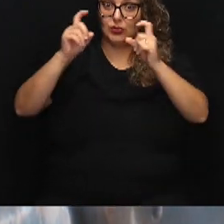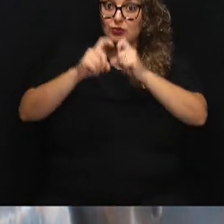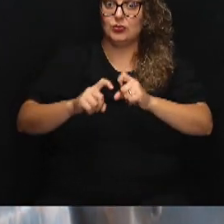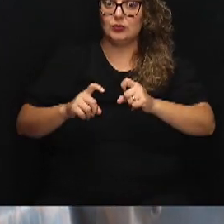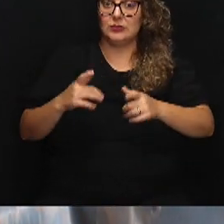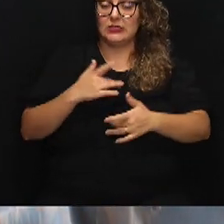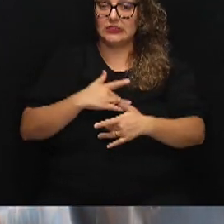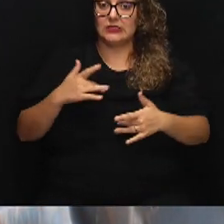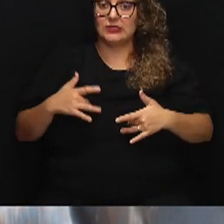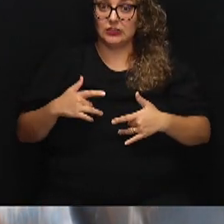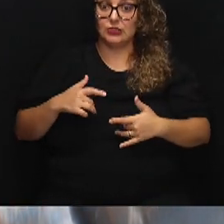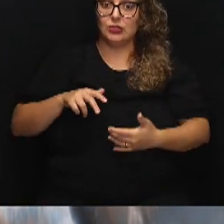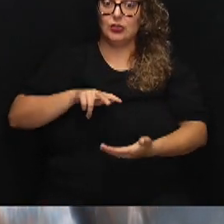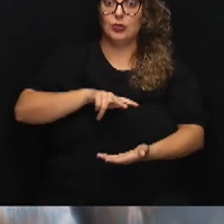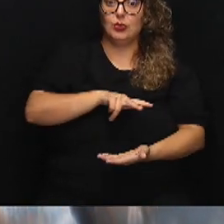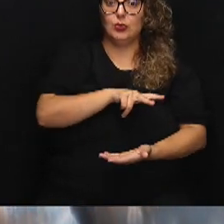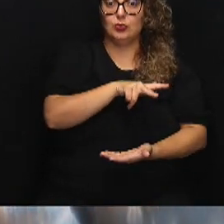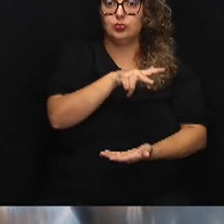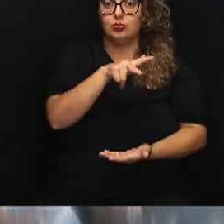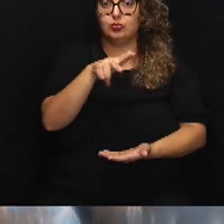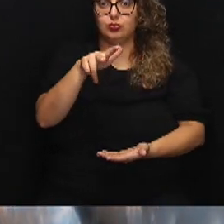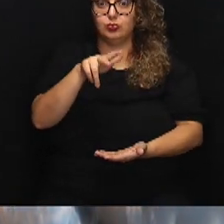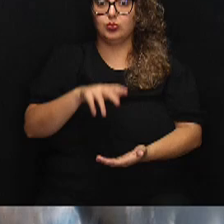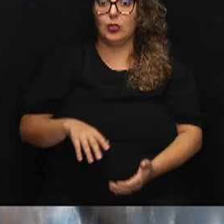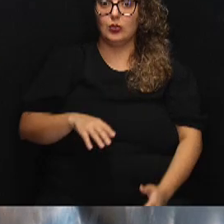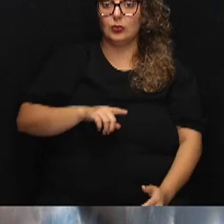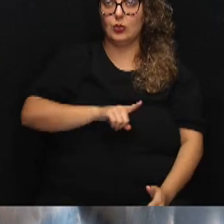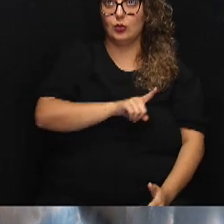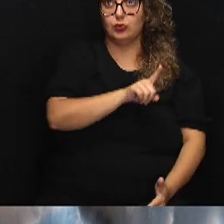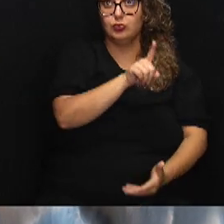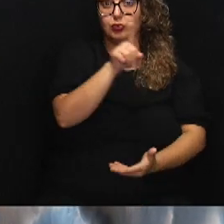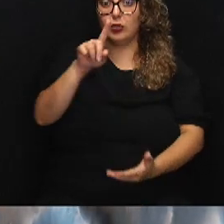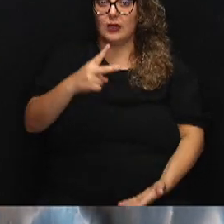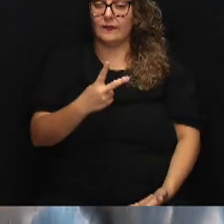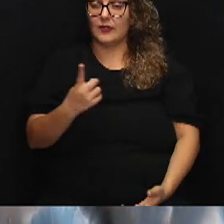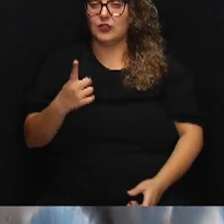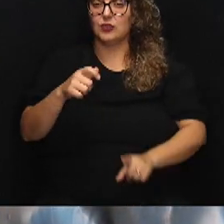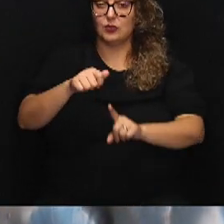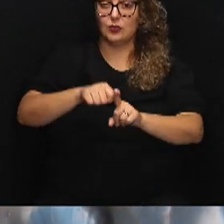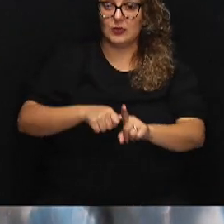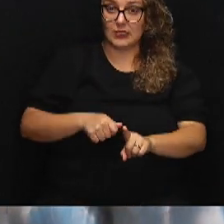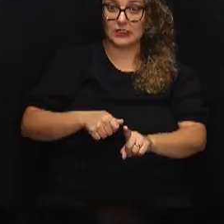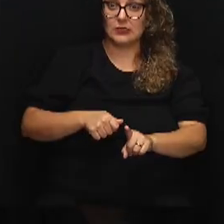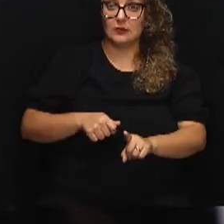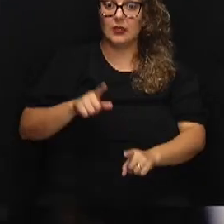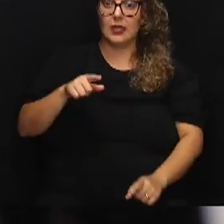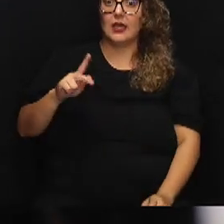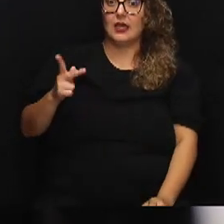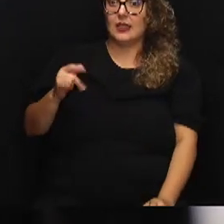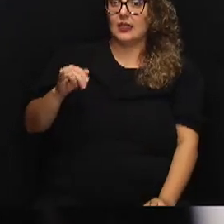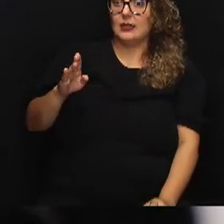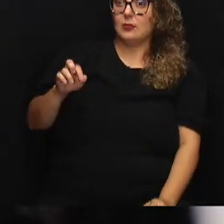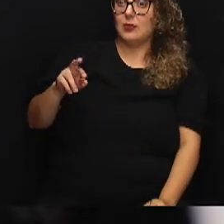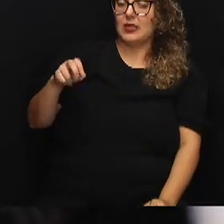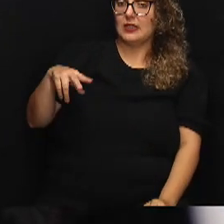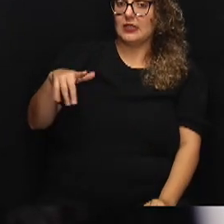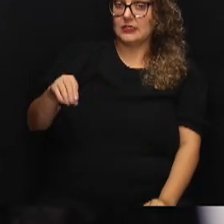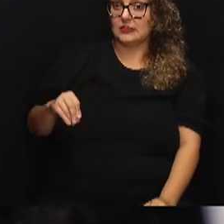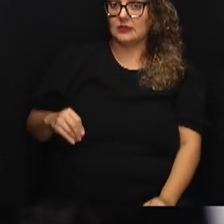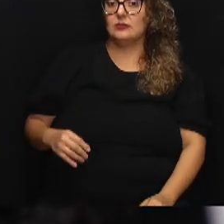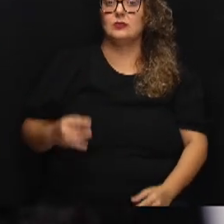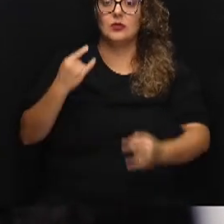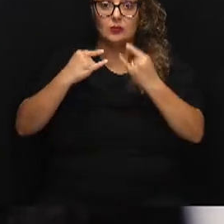tripulação em uma viagem de 21 meses. Uma solução promissora é a hibernação, inspirada em mamíferos